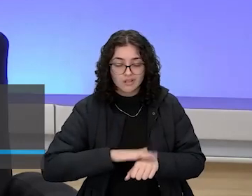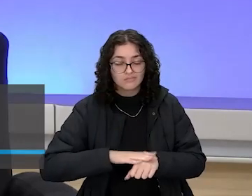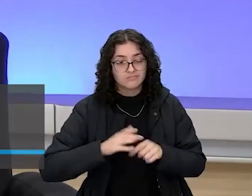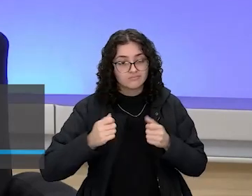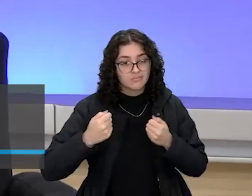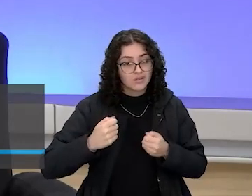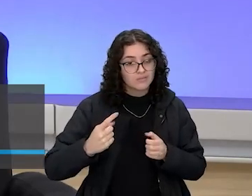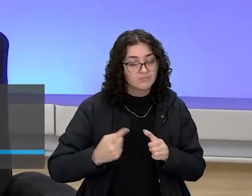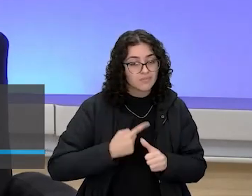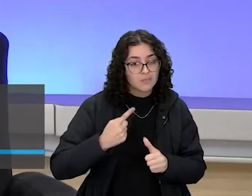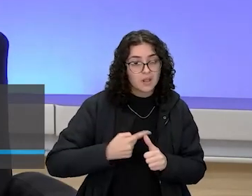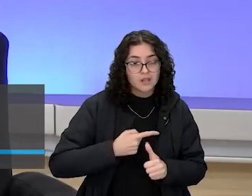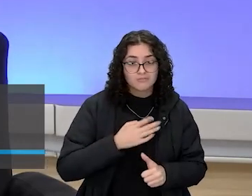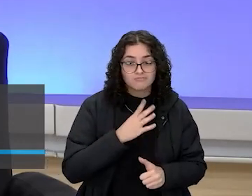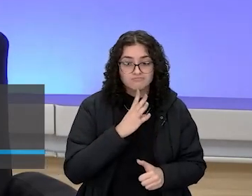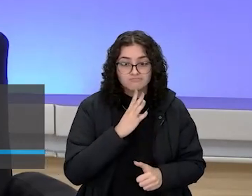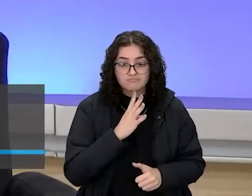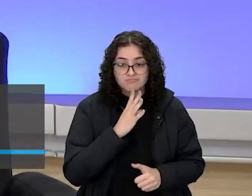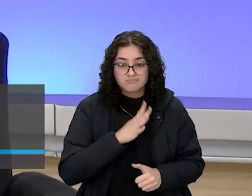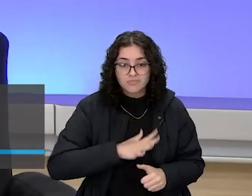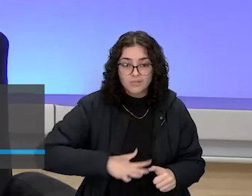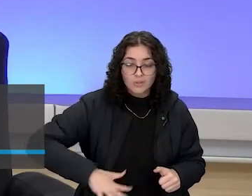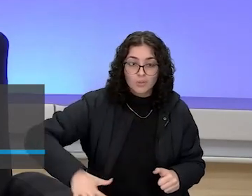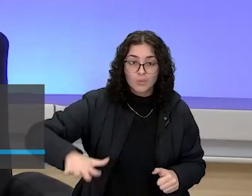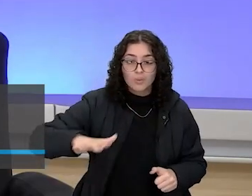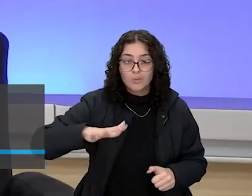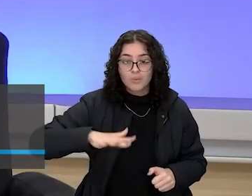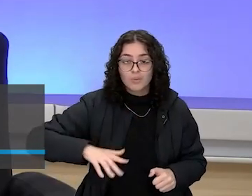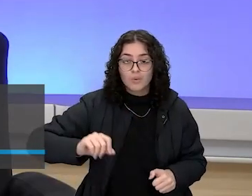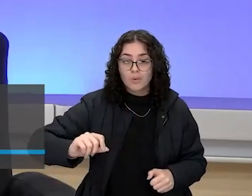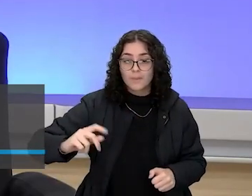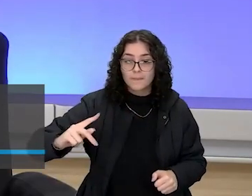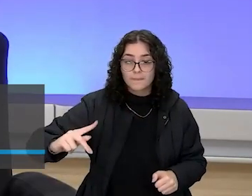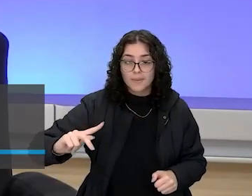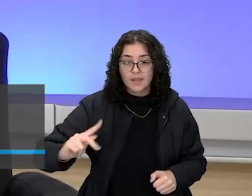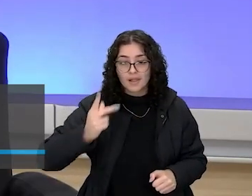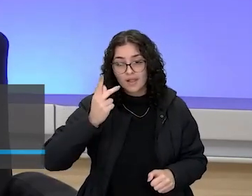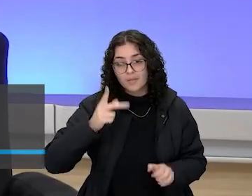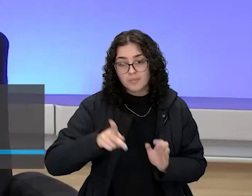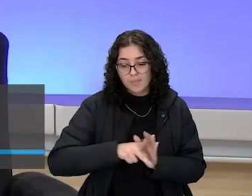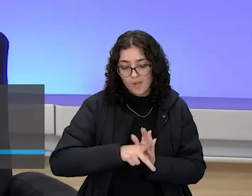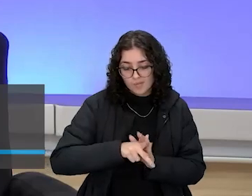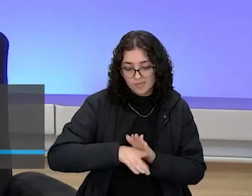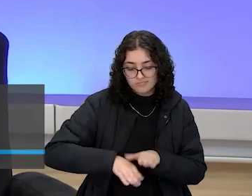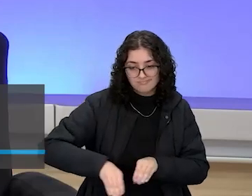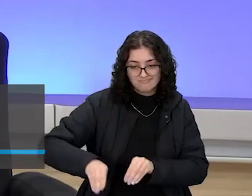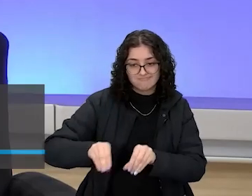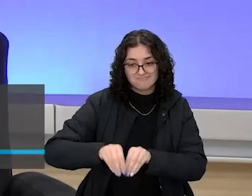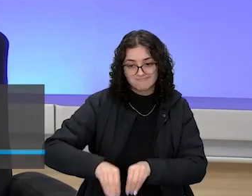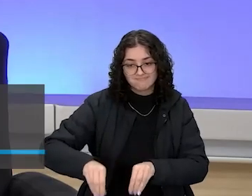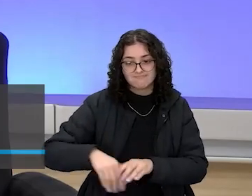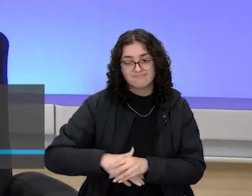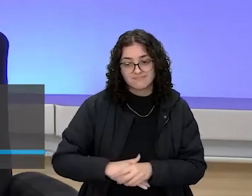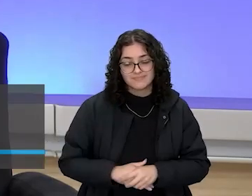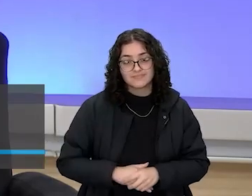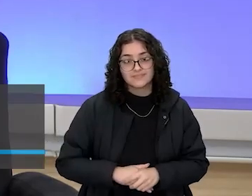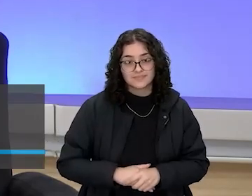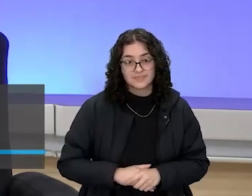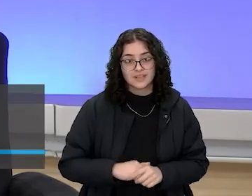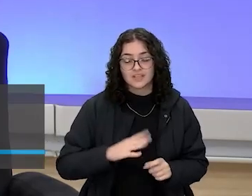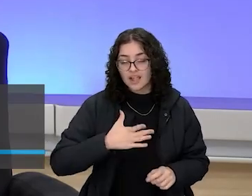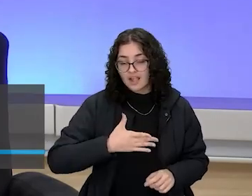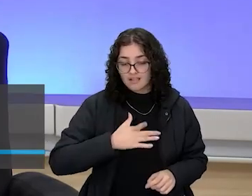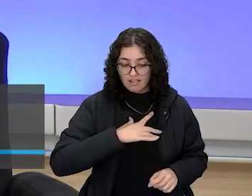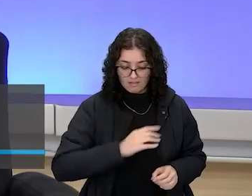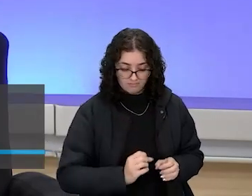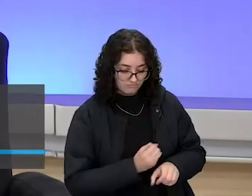precisa conhecer ao menos qual é o pH do seu solo. Tá certo? O que já tem plantado,